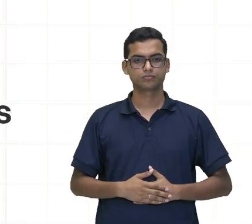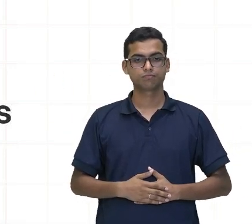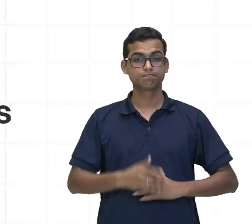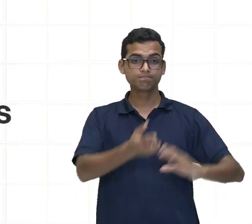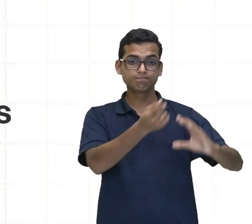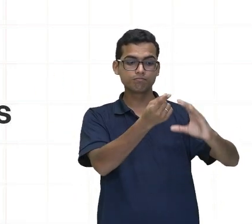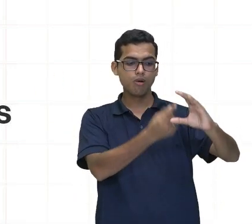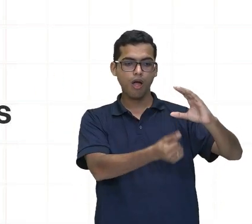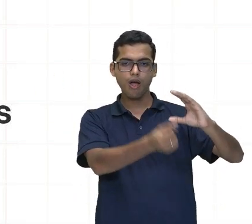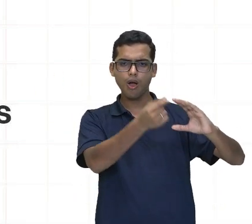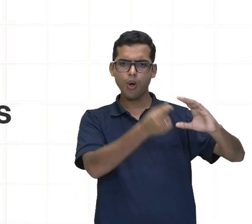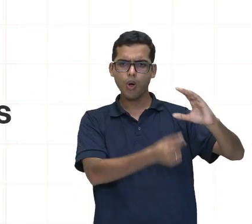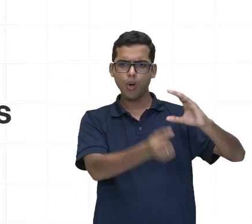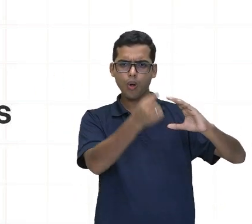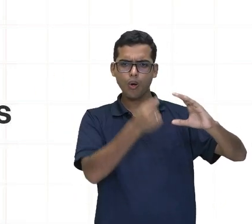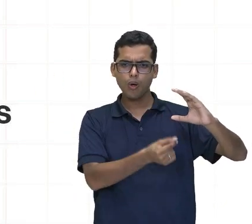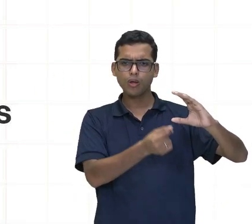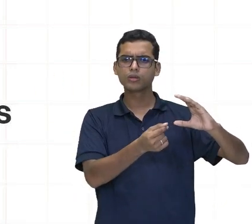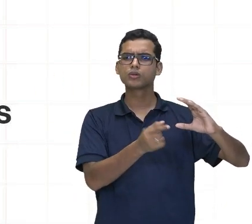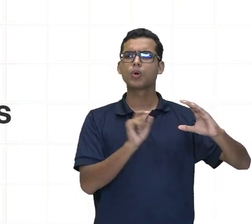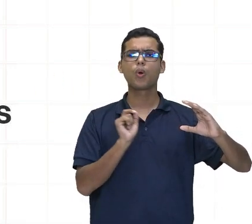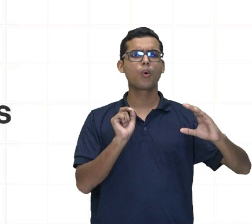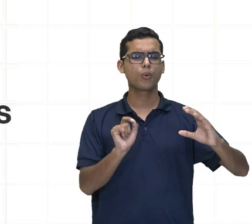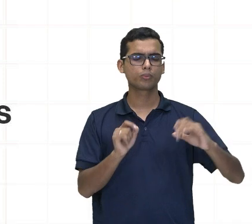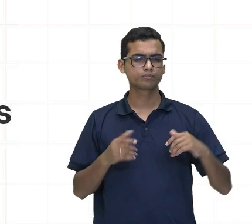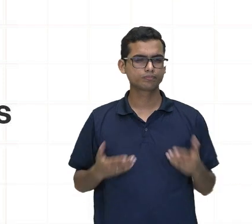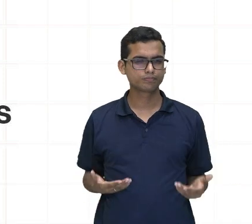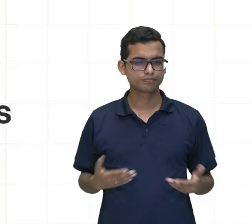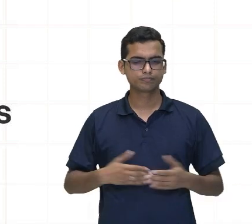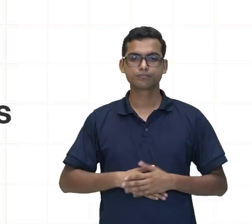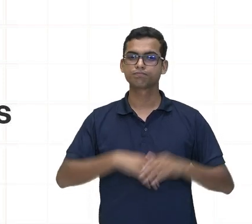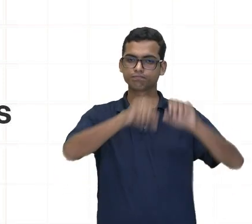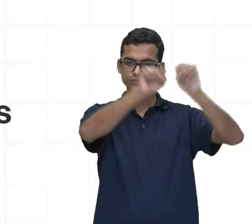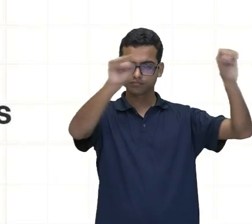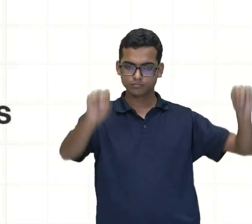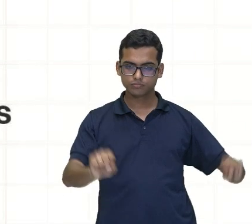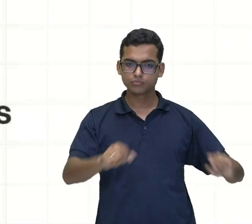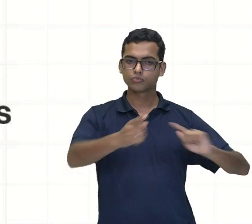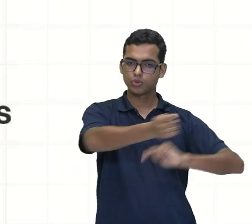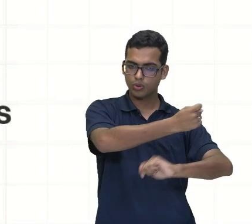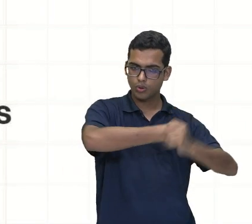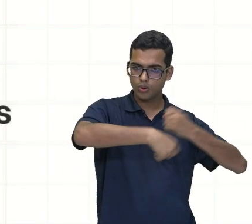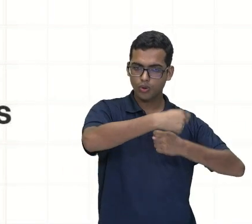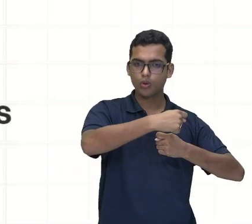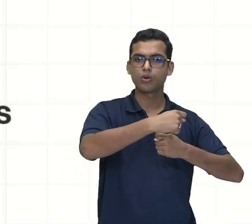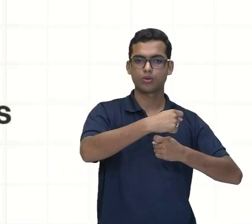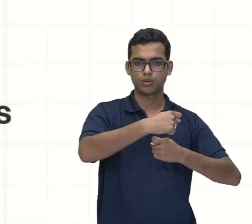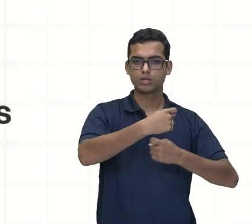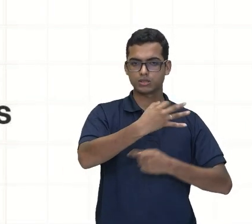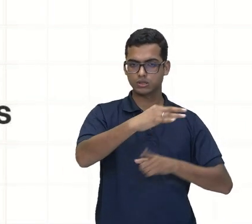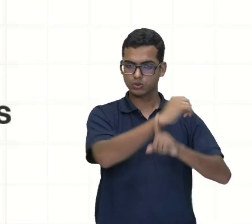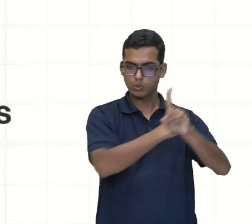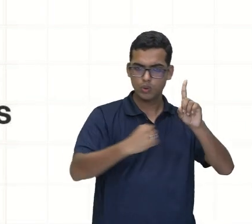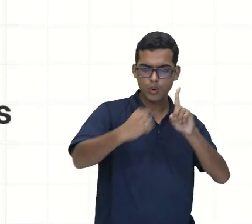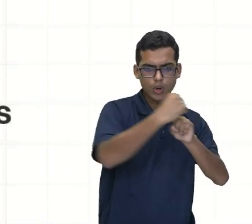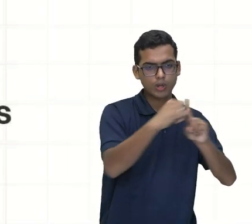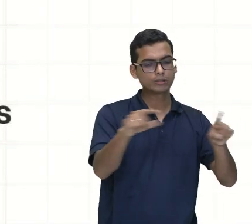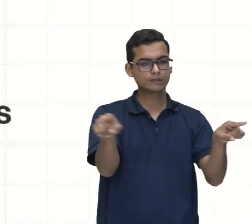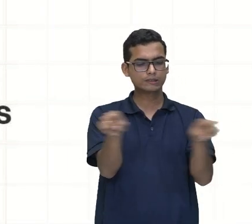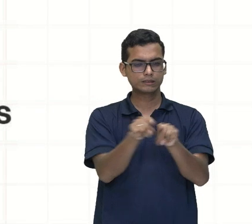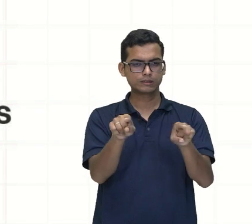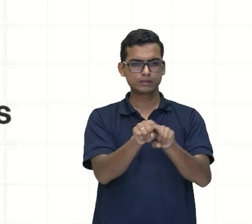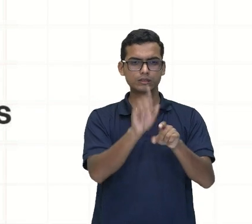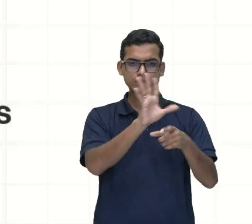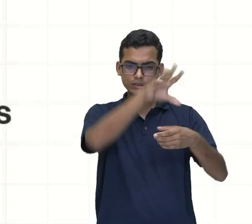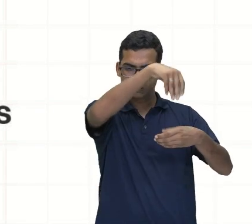ele é, como eu já falei para vocês, um sistema econômico, esse é o primeiro ponto, e dentro